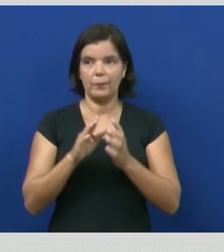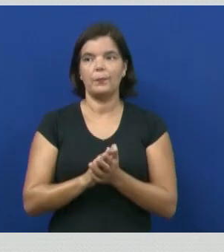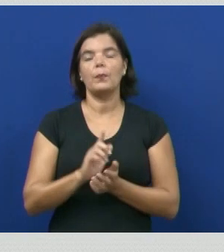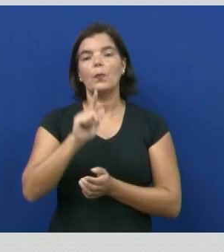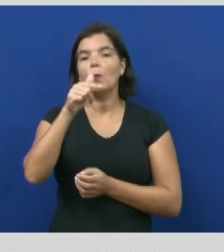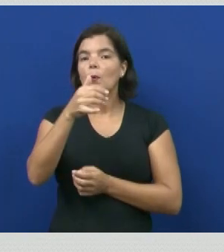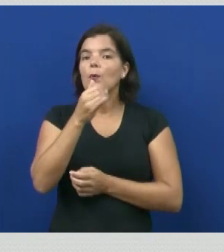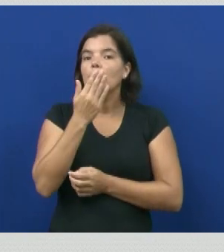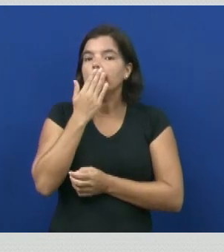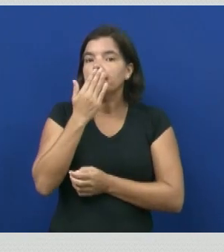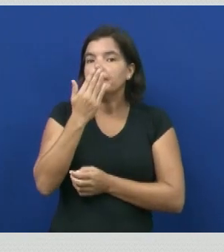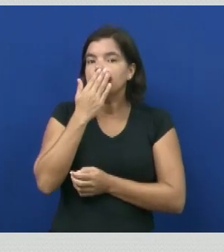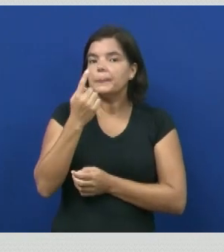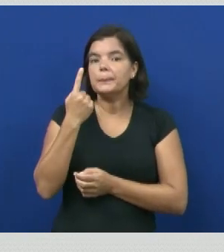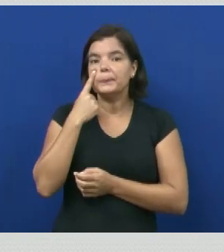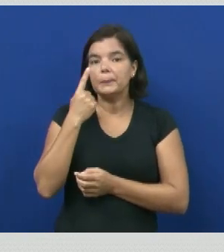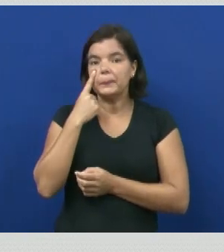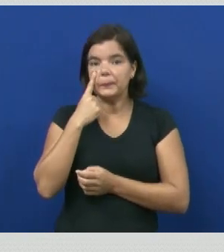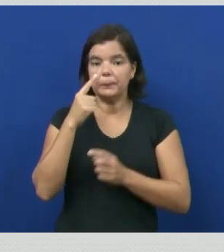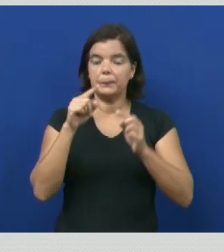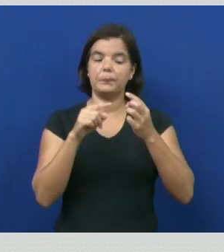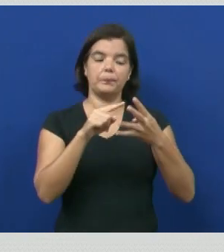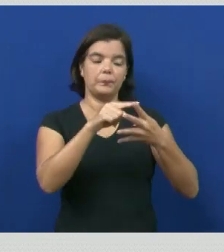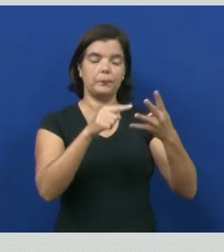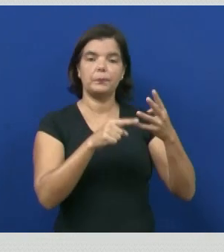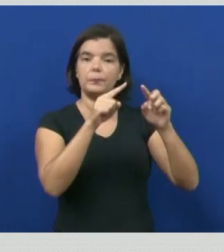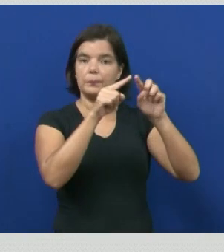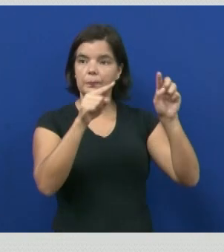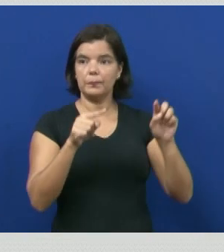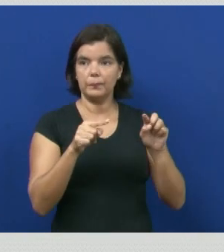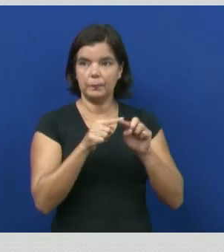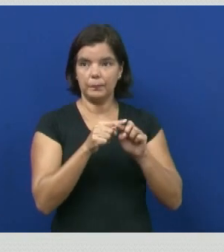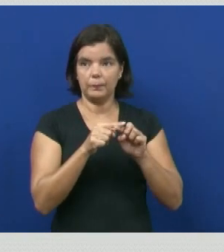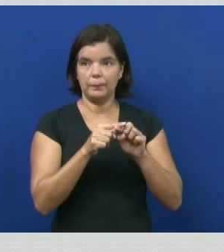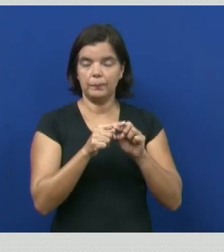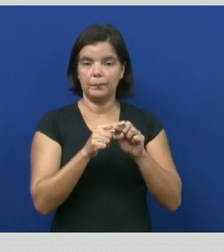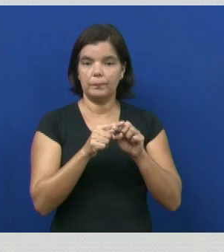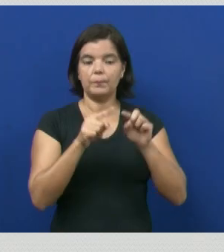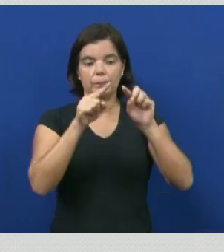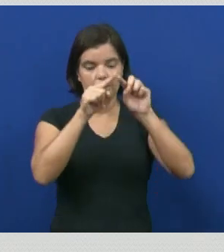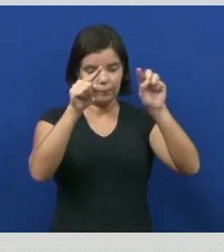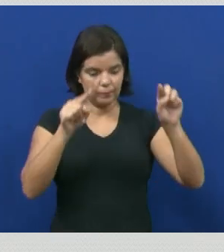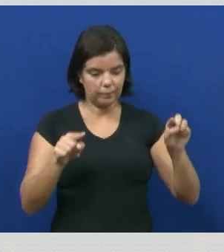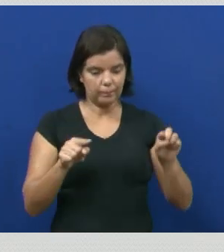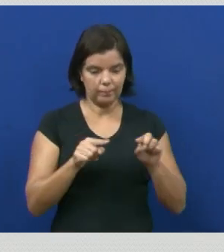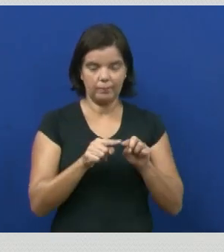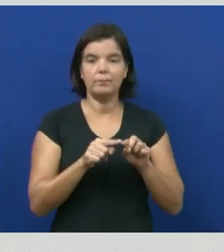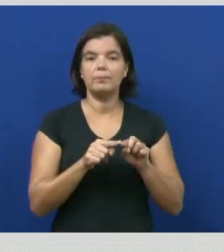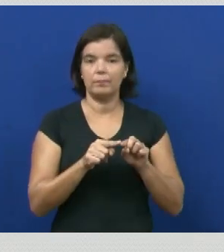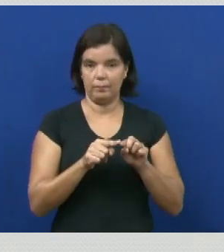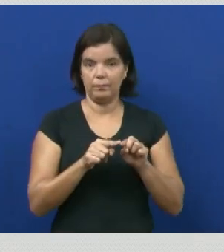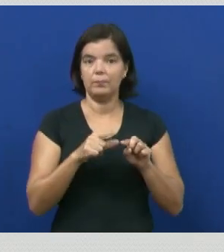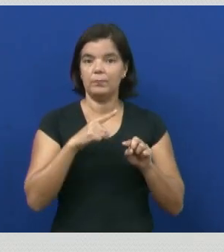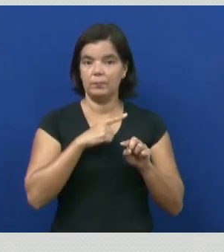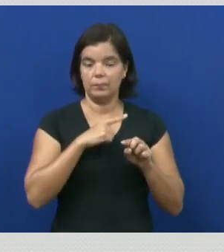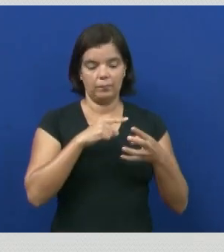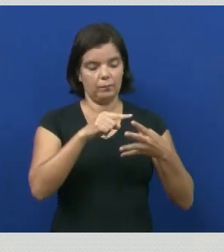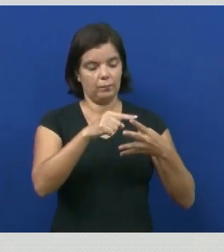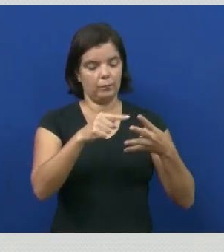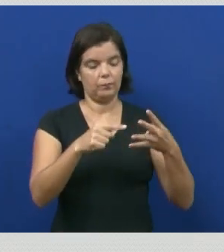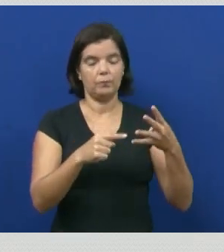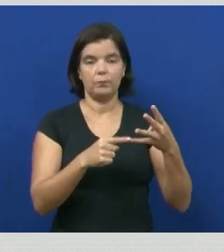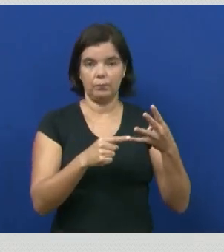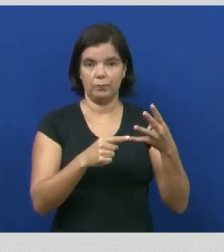Outros tipos de quadriláteros que nós vamos a seguir são o seguinte: quadrado é um quadrilátero que possui os 4